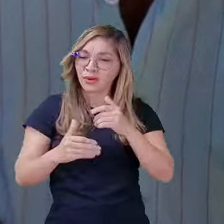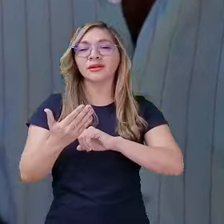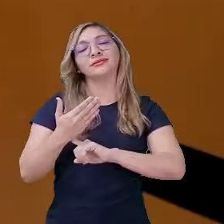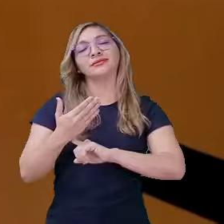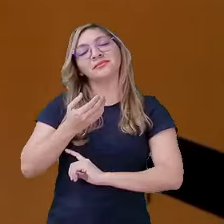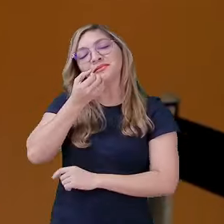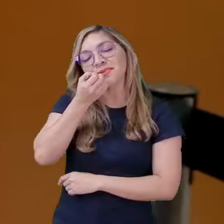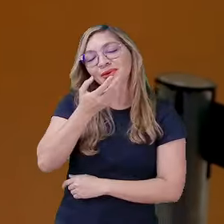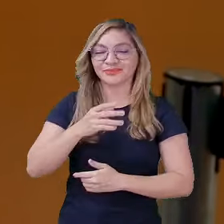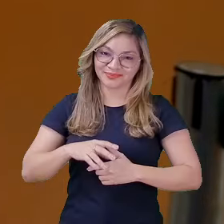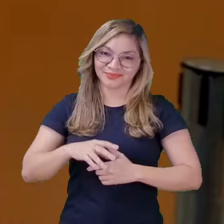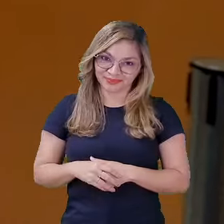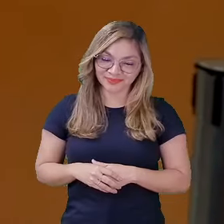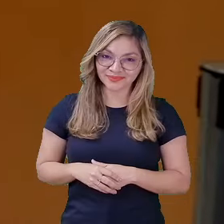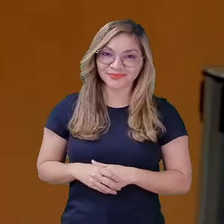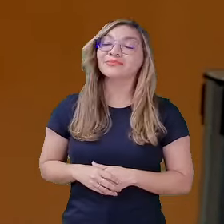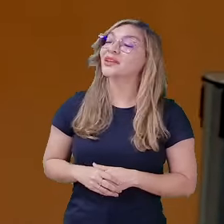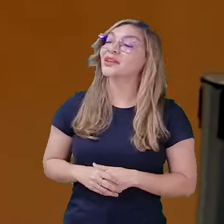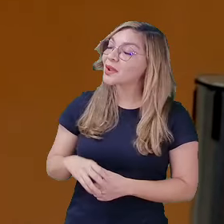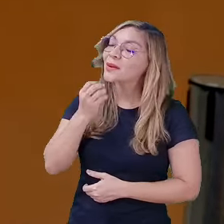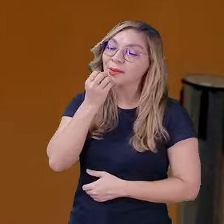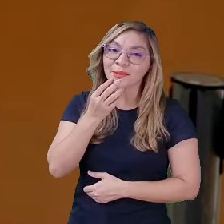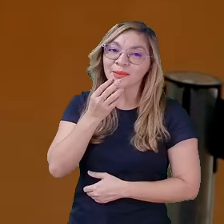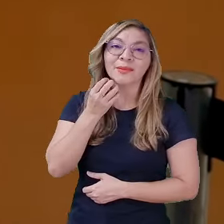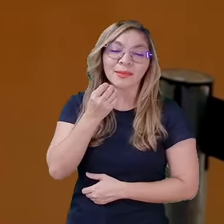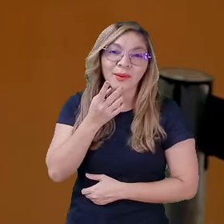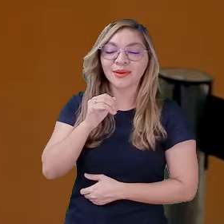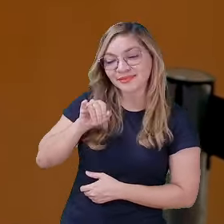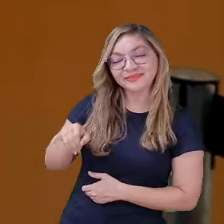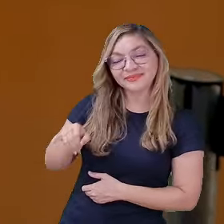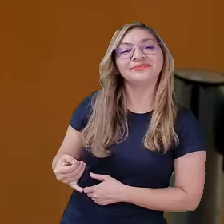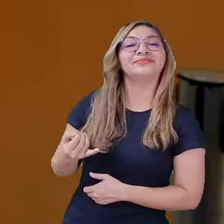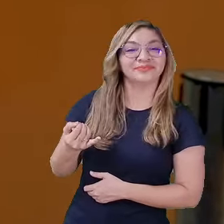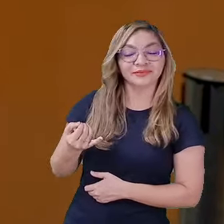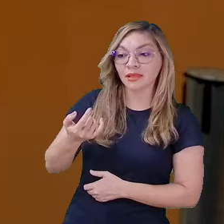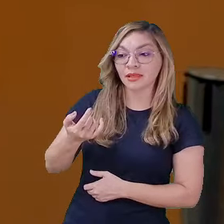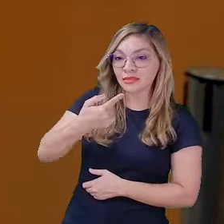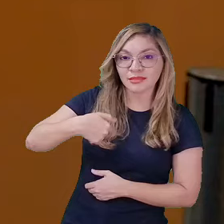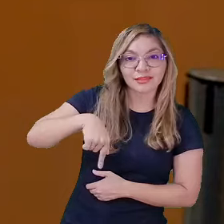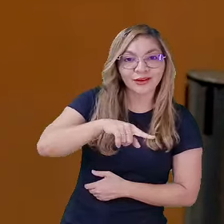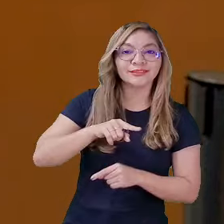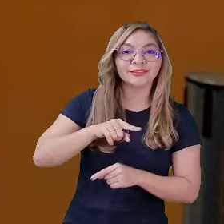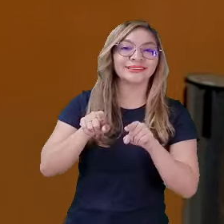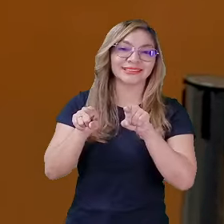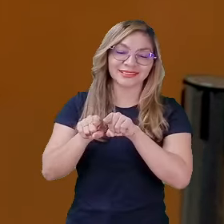nós. Olha, isso é muito bom pra comunidade, né? Para nós também.